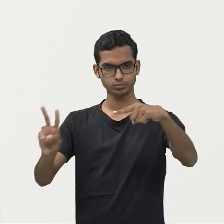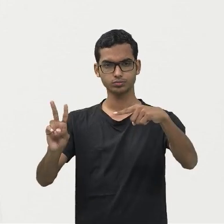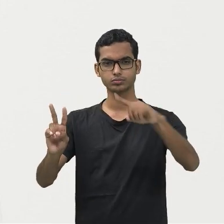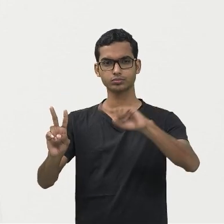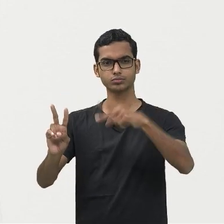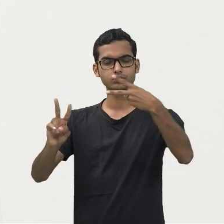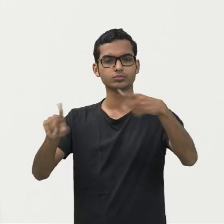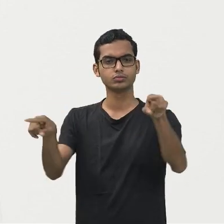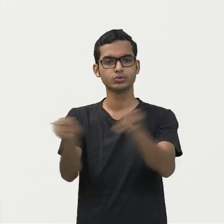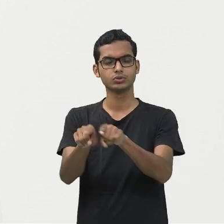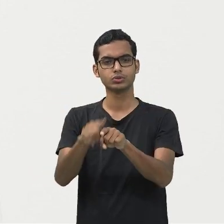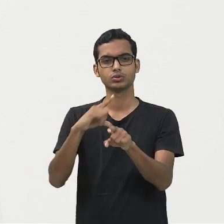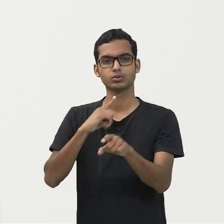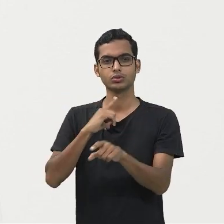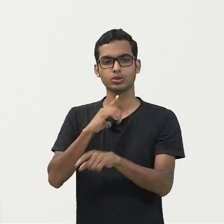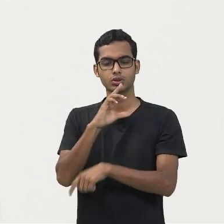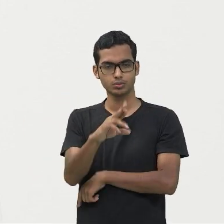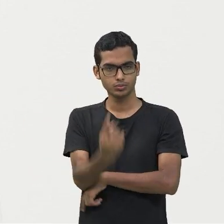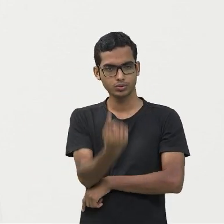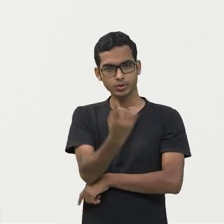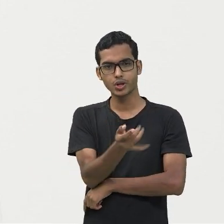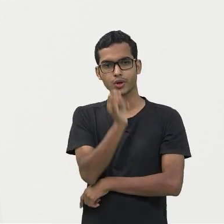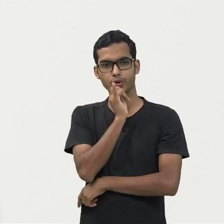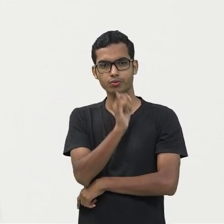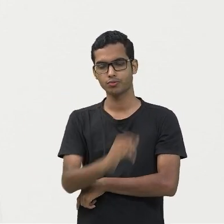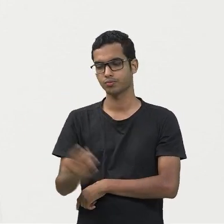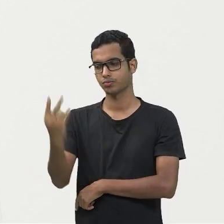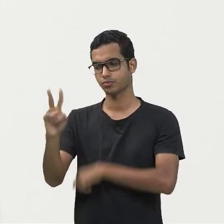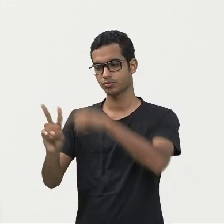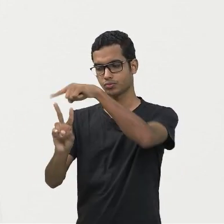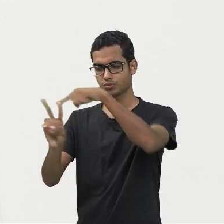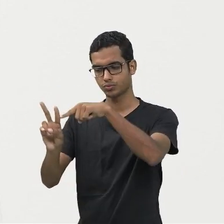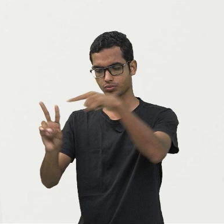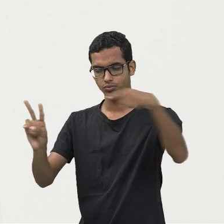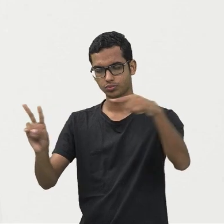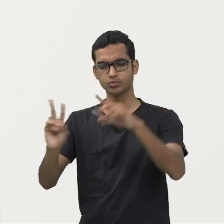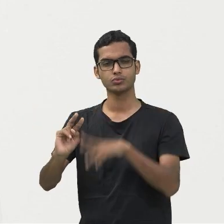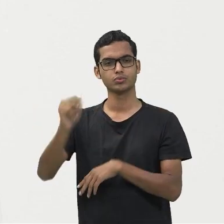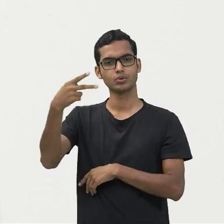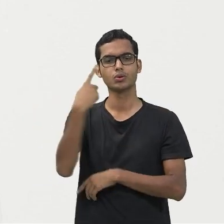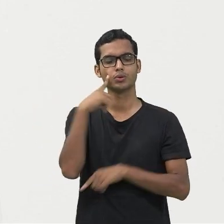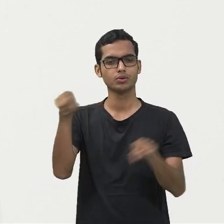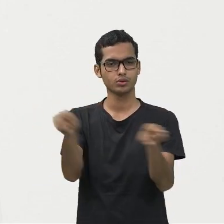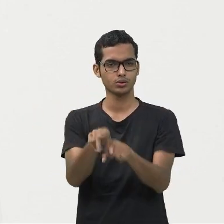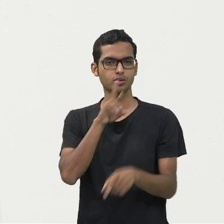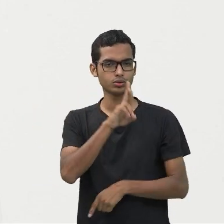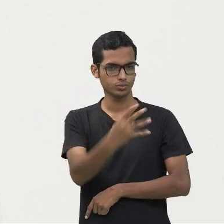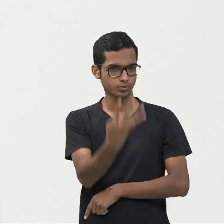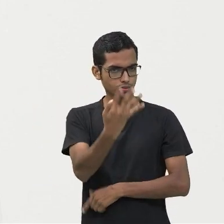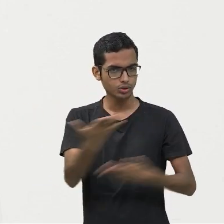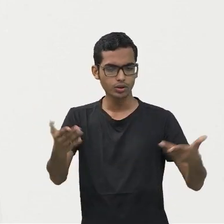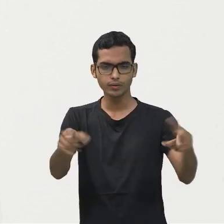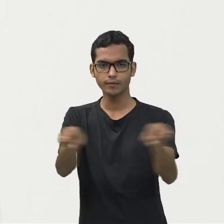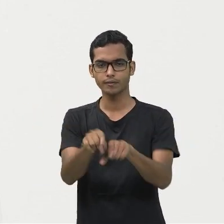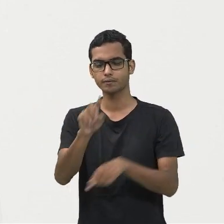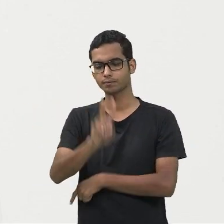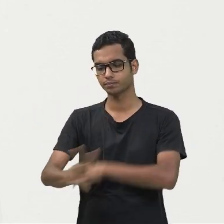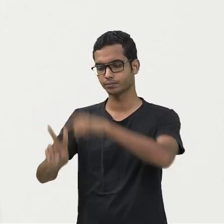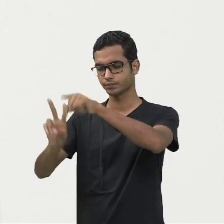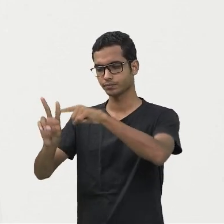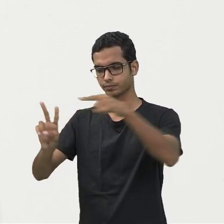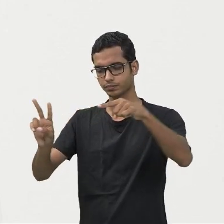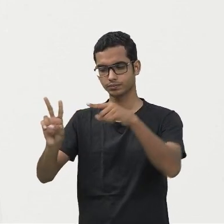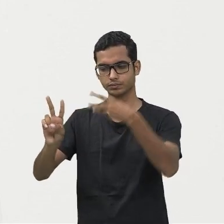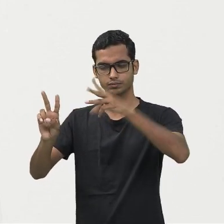1. Se eu pegar o 2 e elevar ele ao quadrado, ele vai dar 4. Se eu pegar o 3 e elevar ele